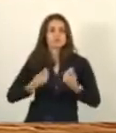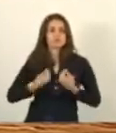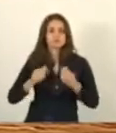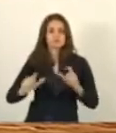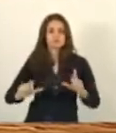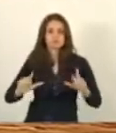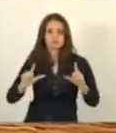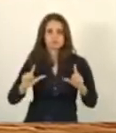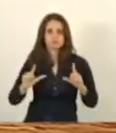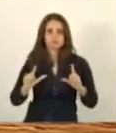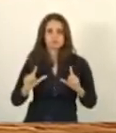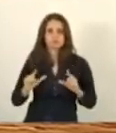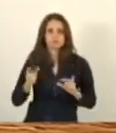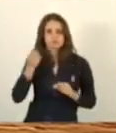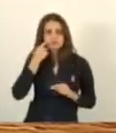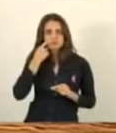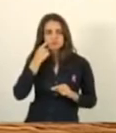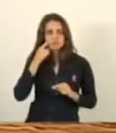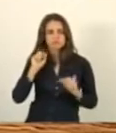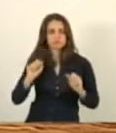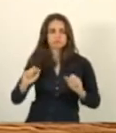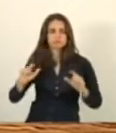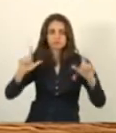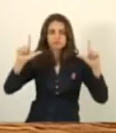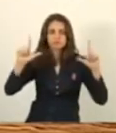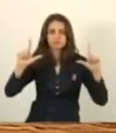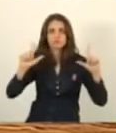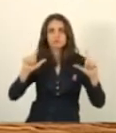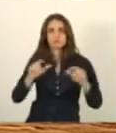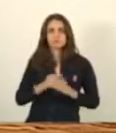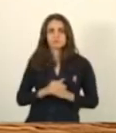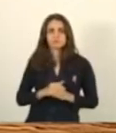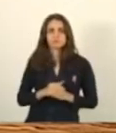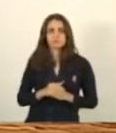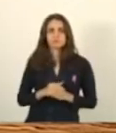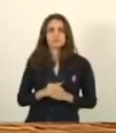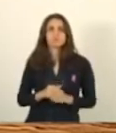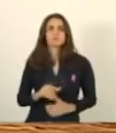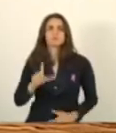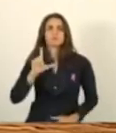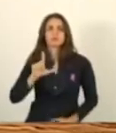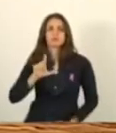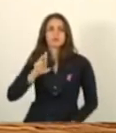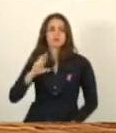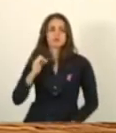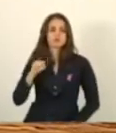ali no painel. É o Luciano que está projetando,